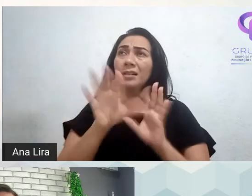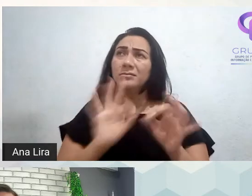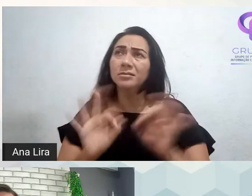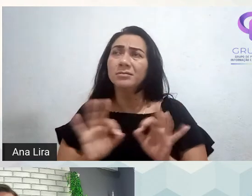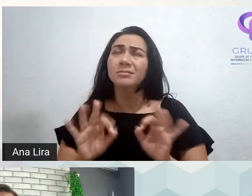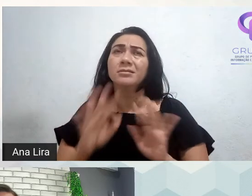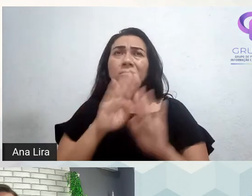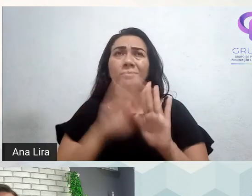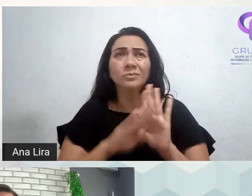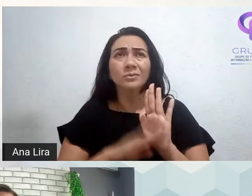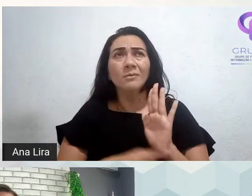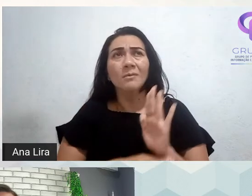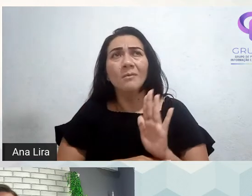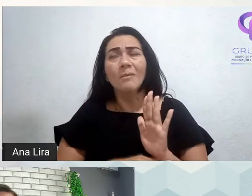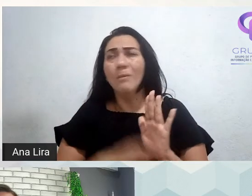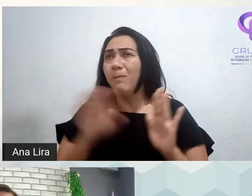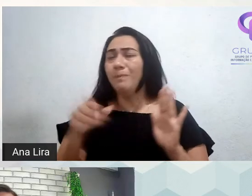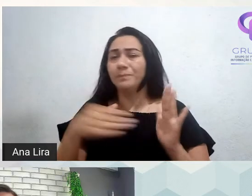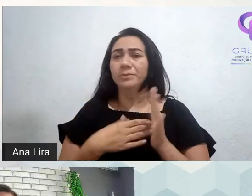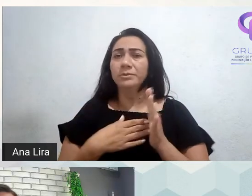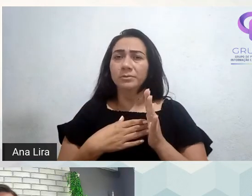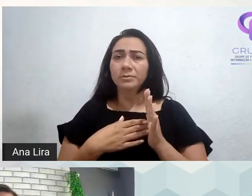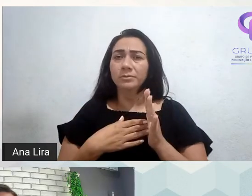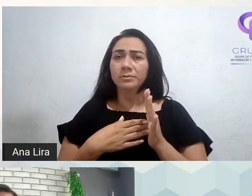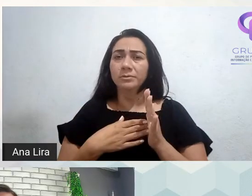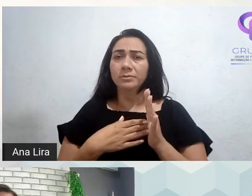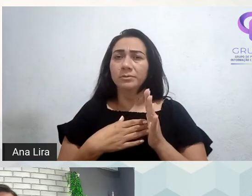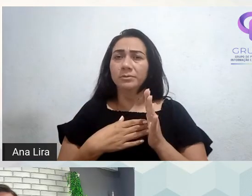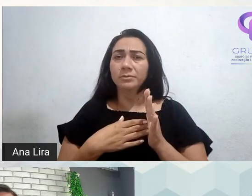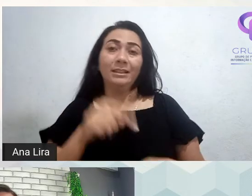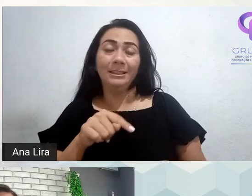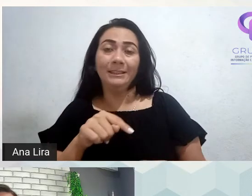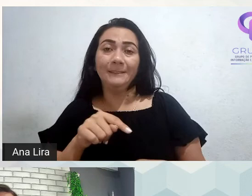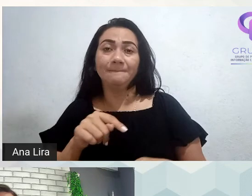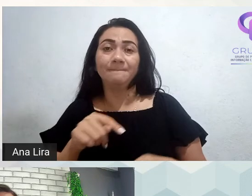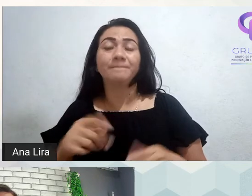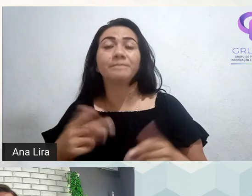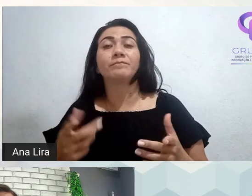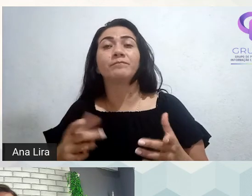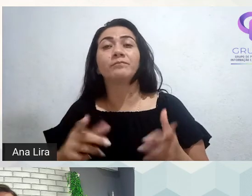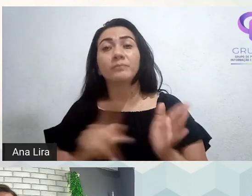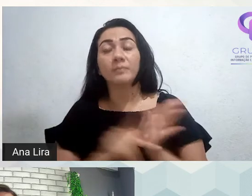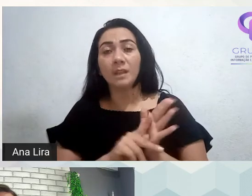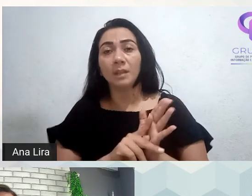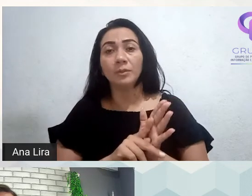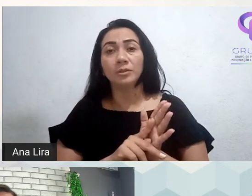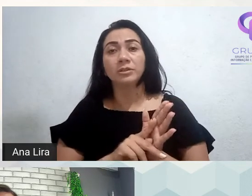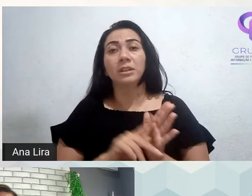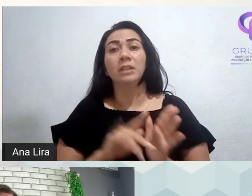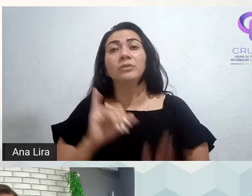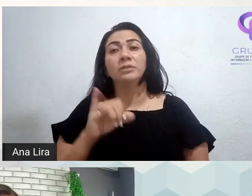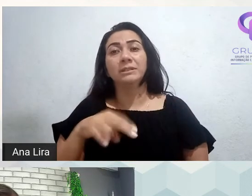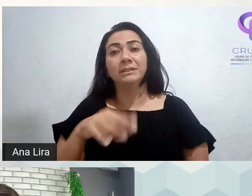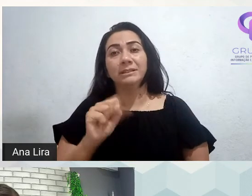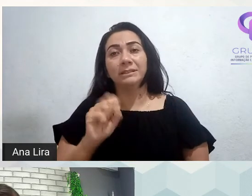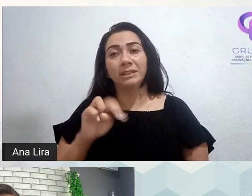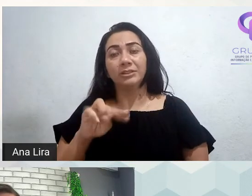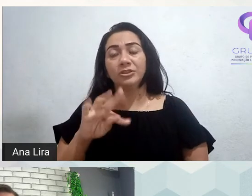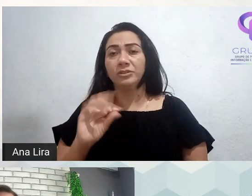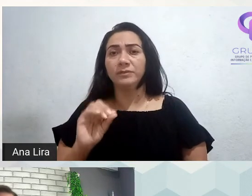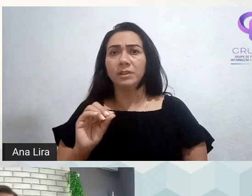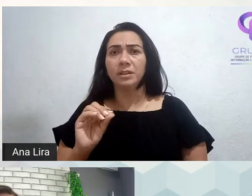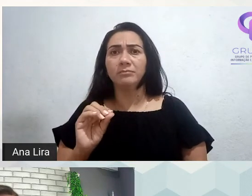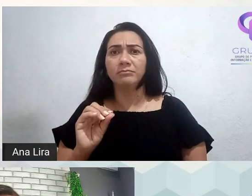aqui na Incentive a gente tem um lema. A gente, quando pega um projeto, a gente vai do começo ao fim com ele. Então, quando